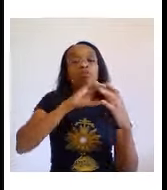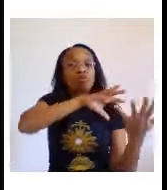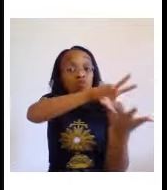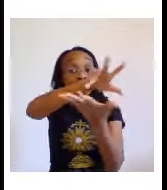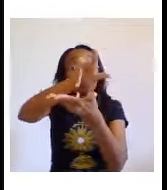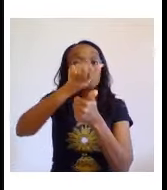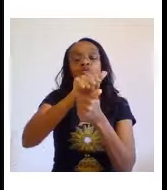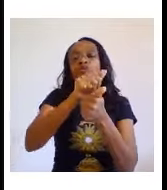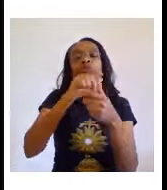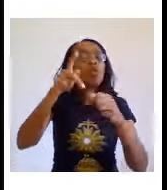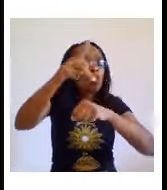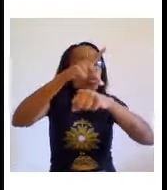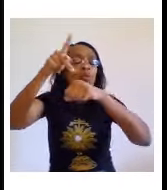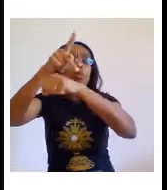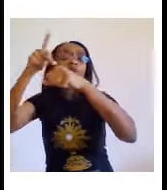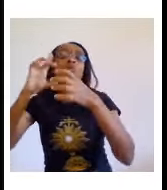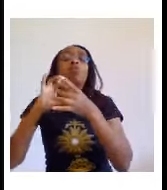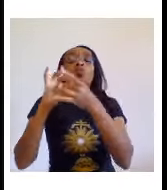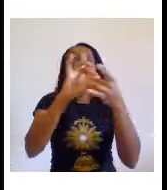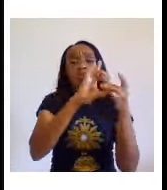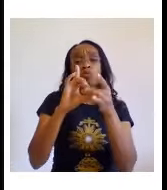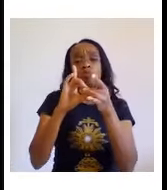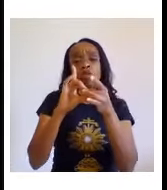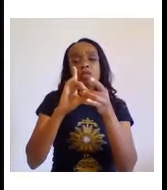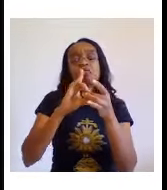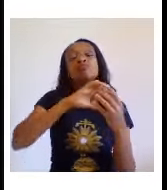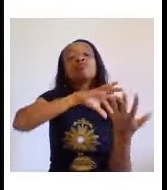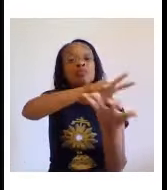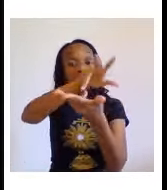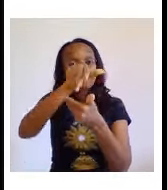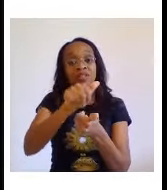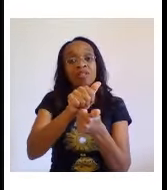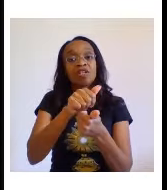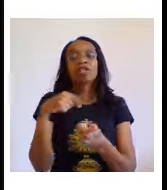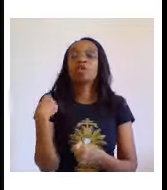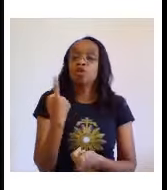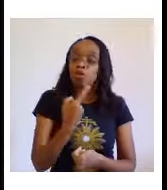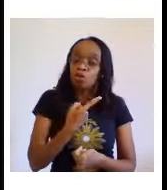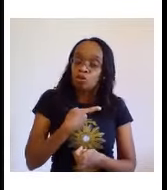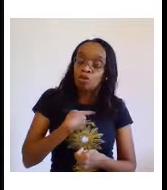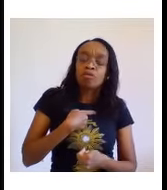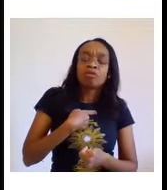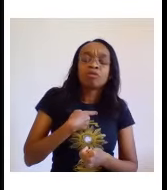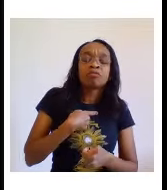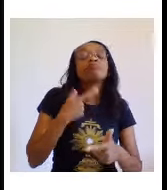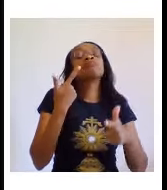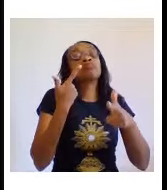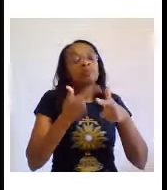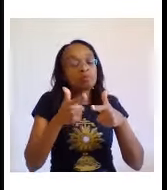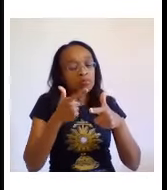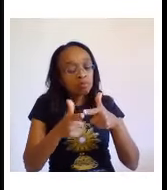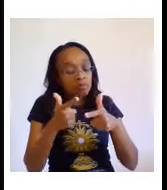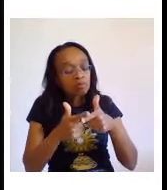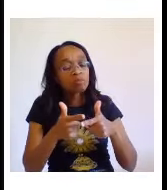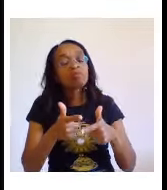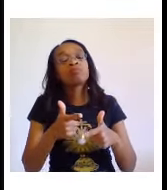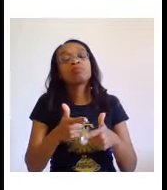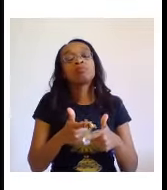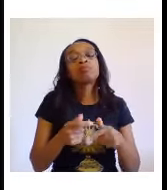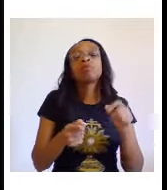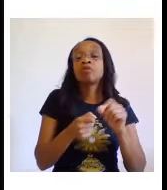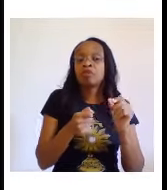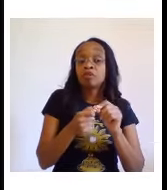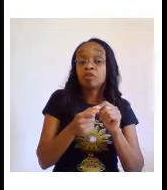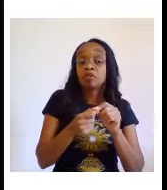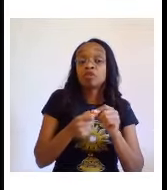nesse contexto, se reconhecermos como parte desse problema, né, e usar a nossa voz, o